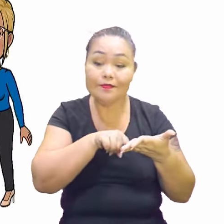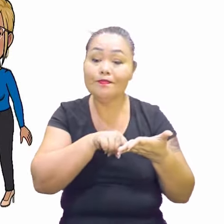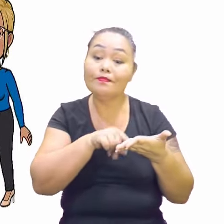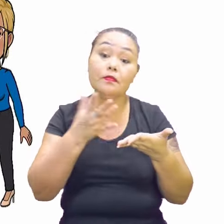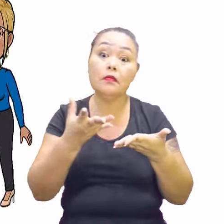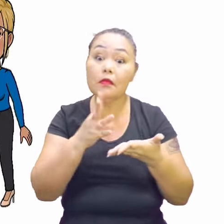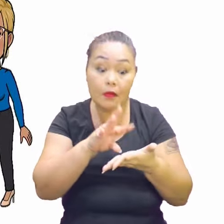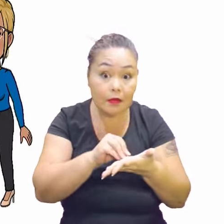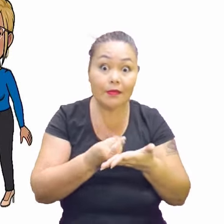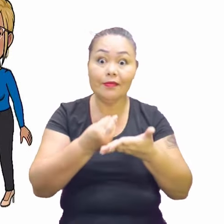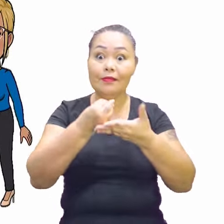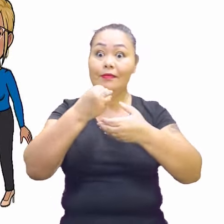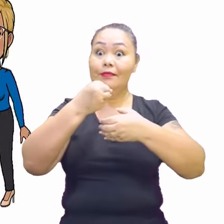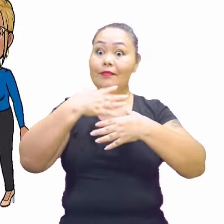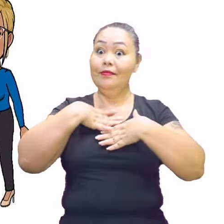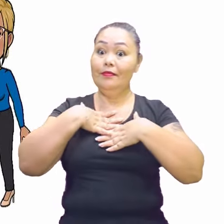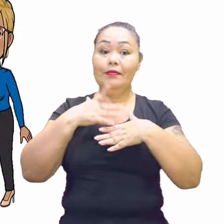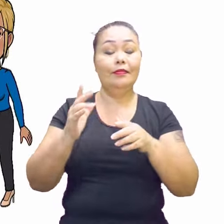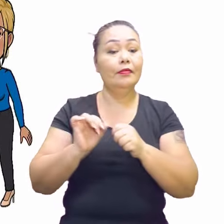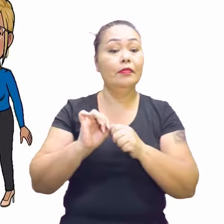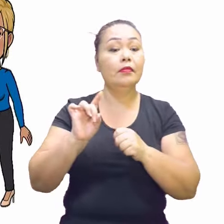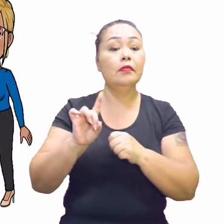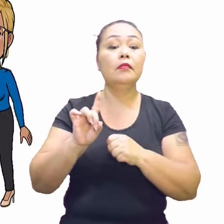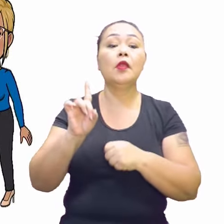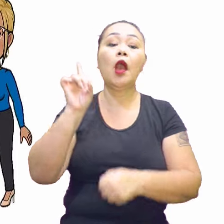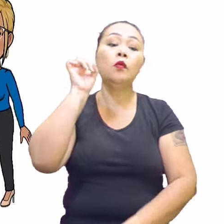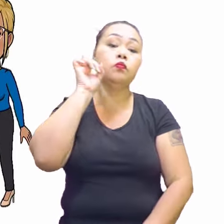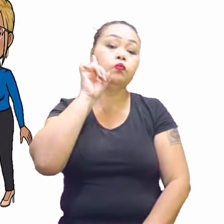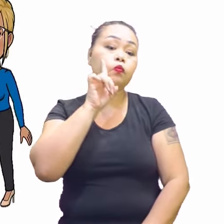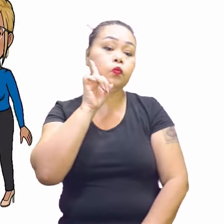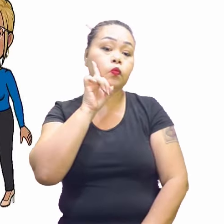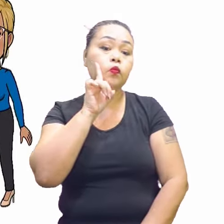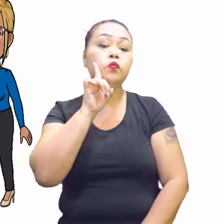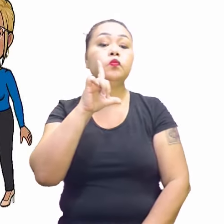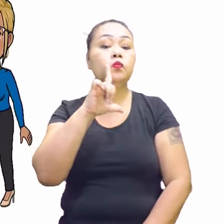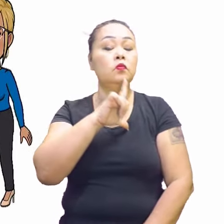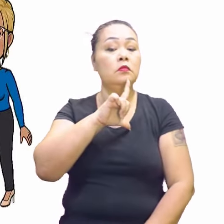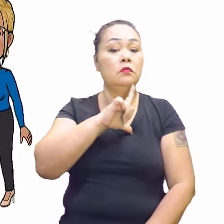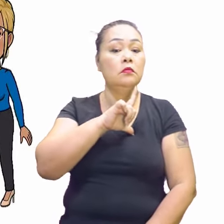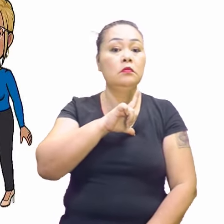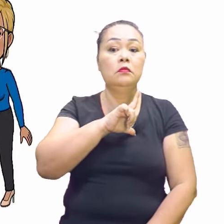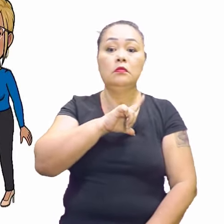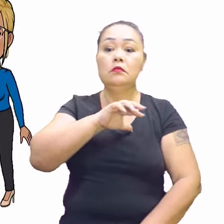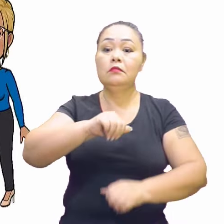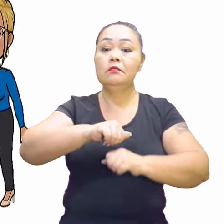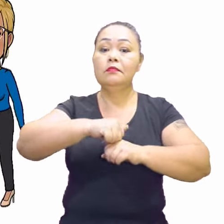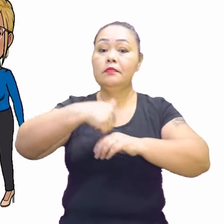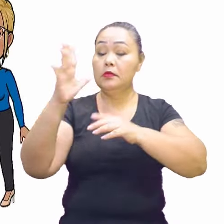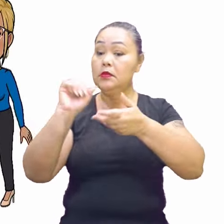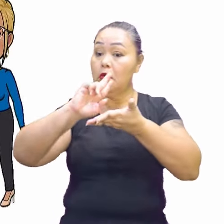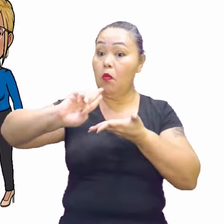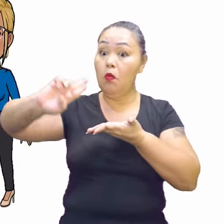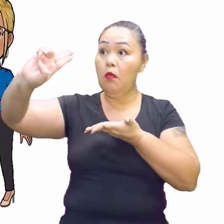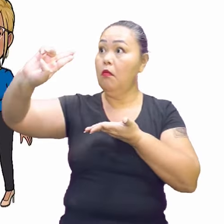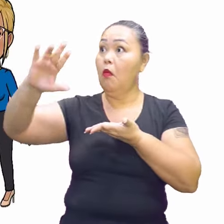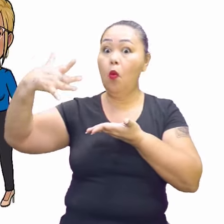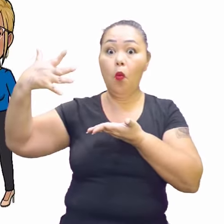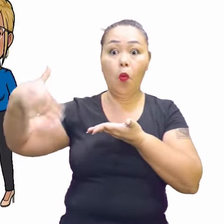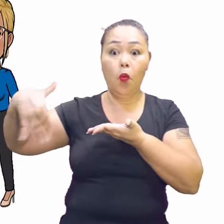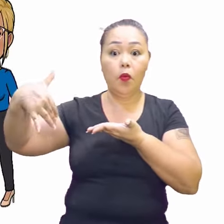gente, é automático. Olha o exemplo. Os Estados Unidos possuem grandes